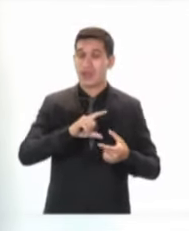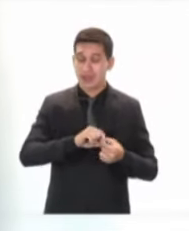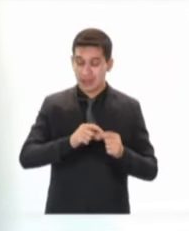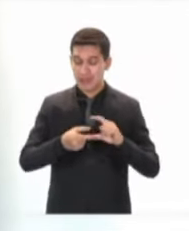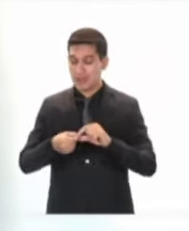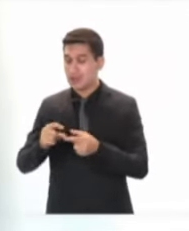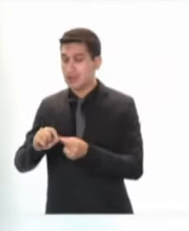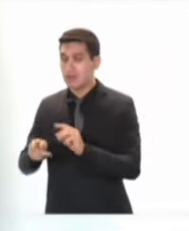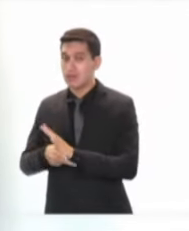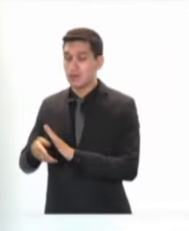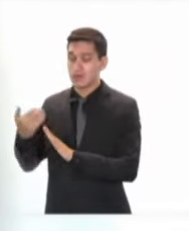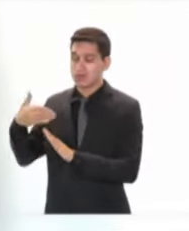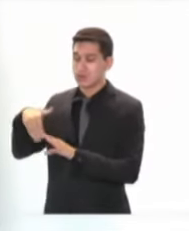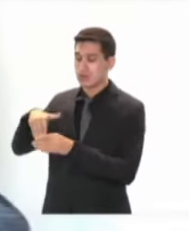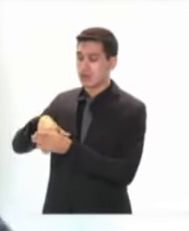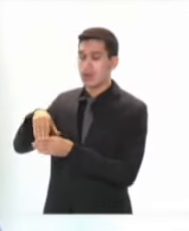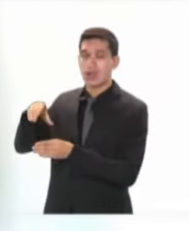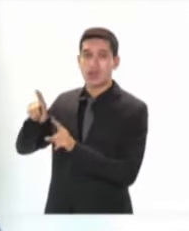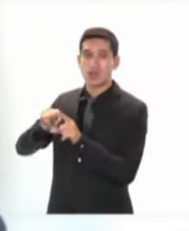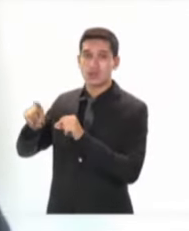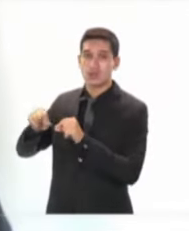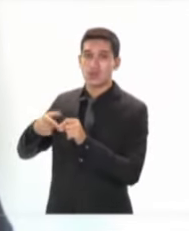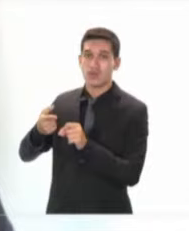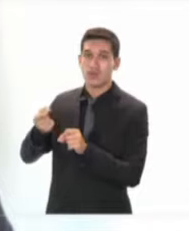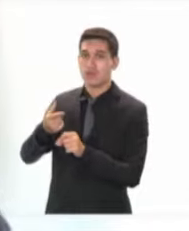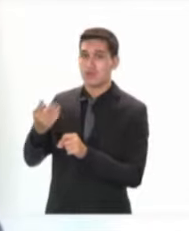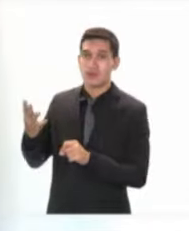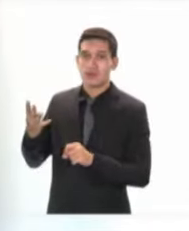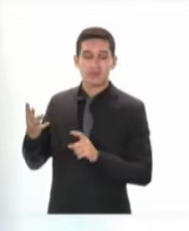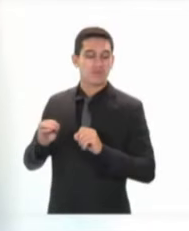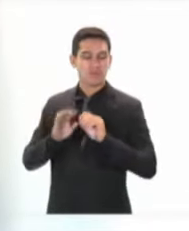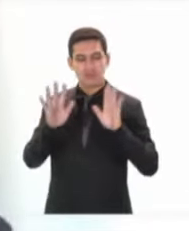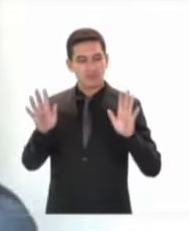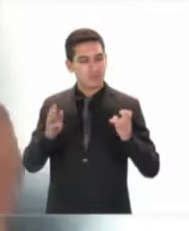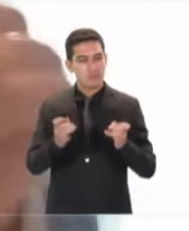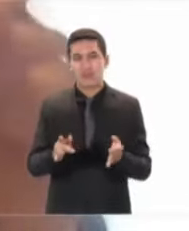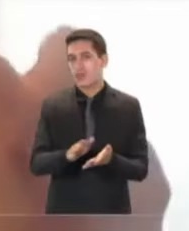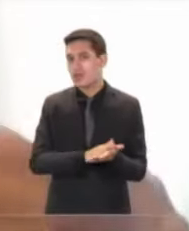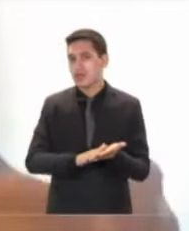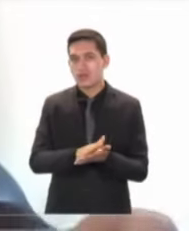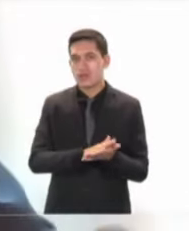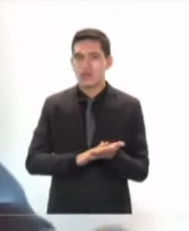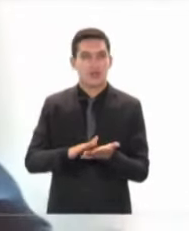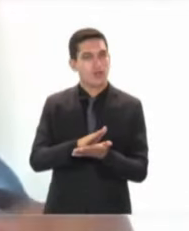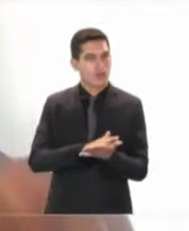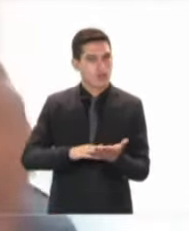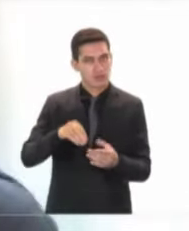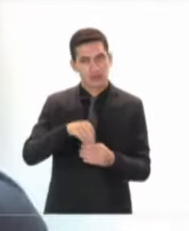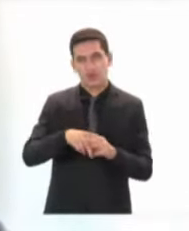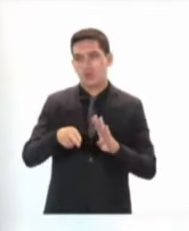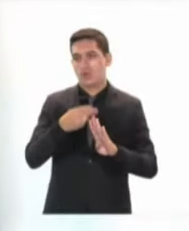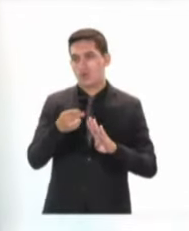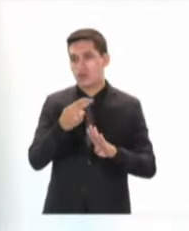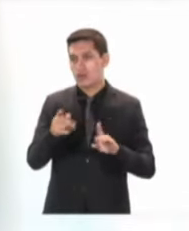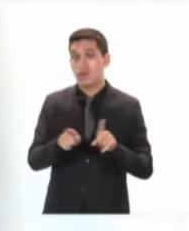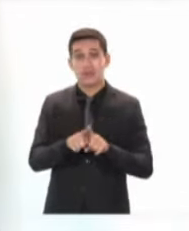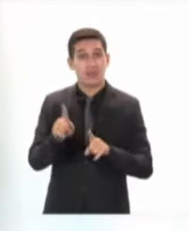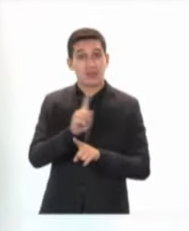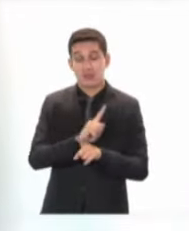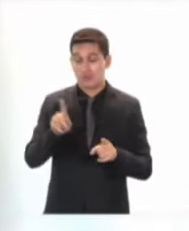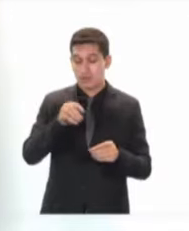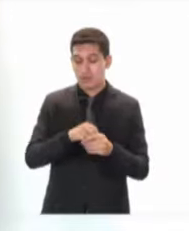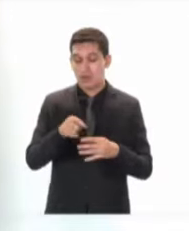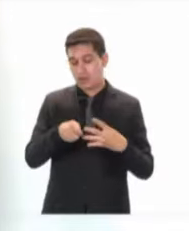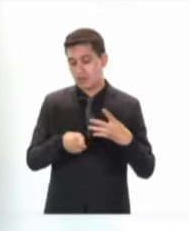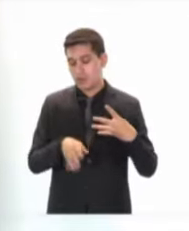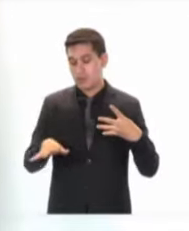eleição de 2022 não era clara. Não era clara nem na normativa e muito menos na